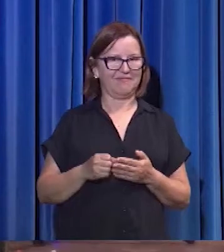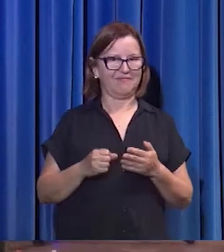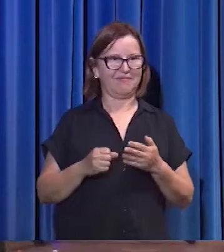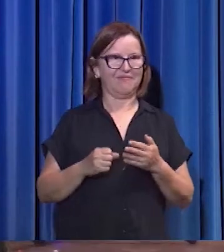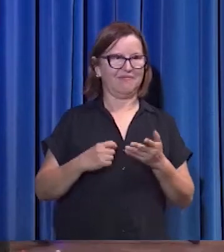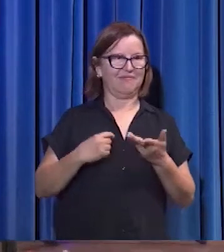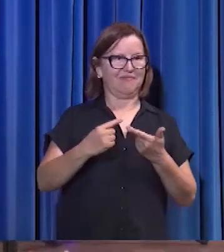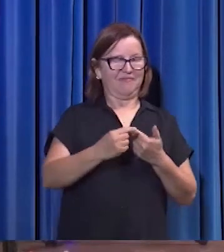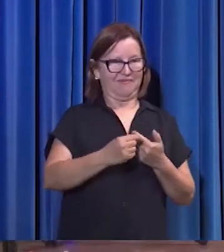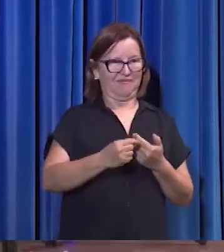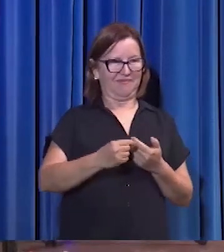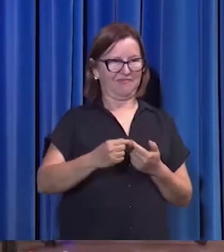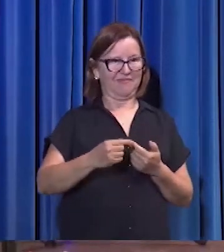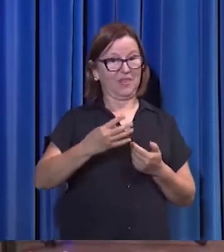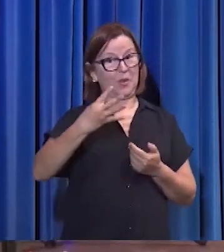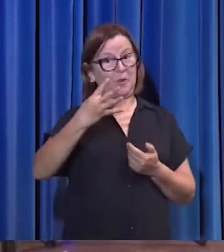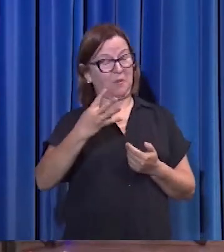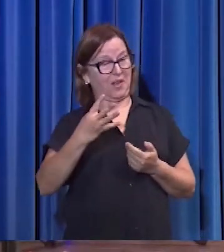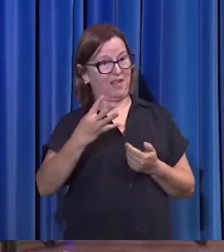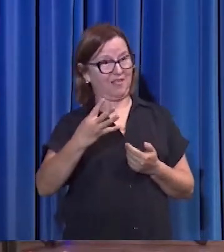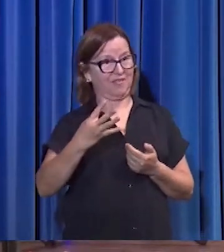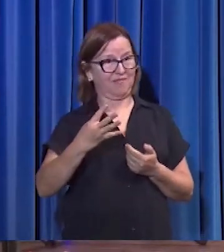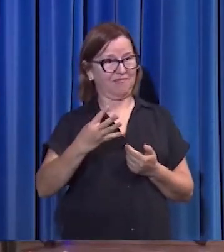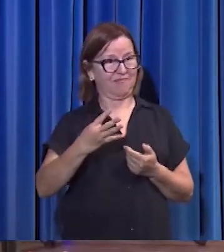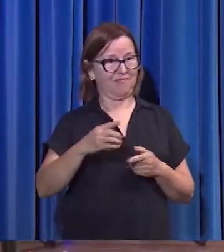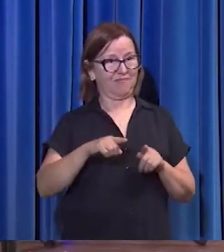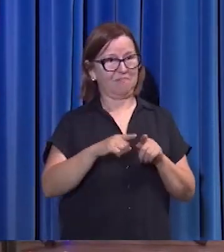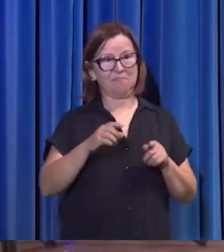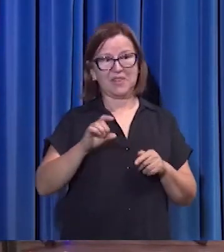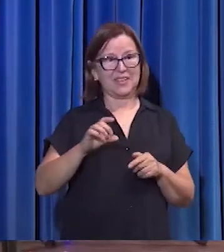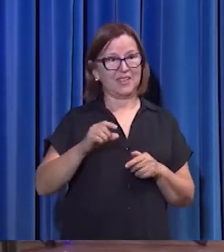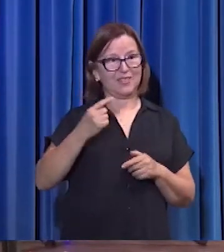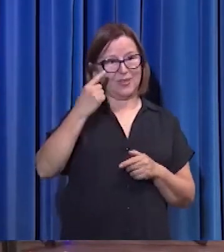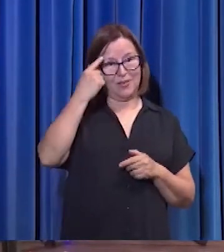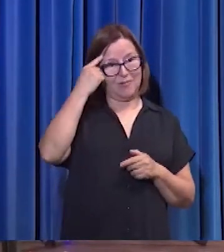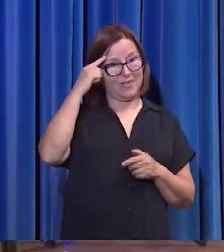vou adquirir como um conceito.